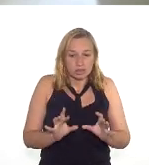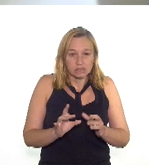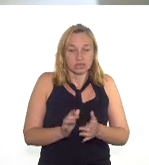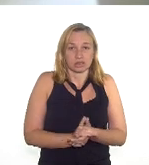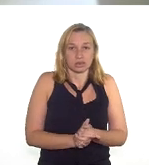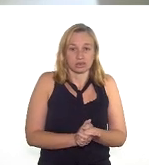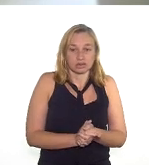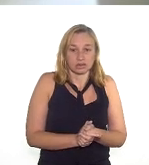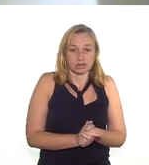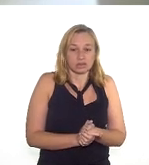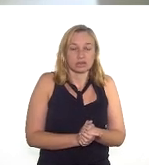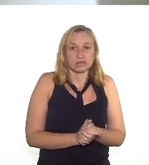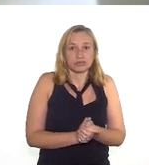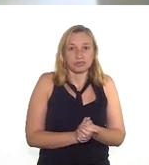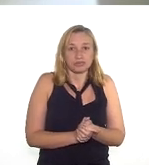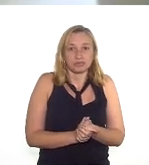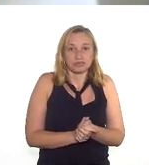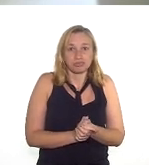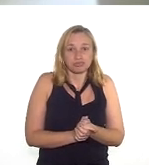dedução relativa